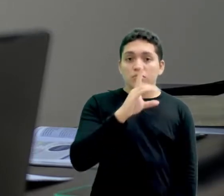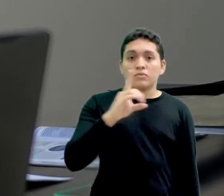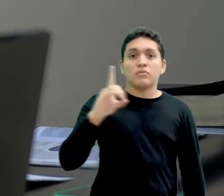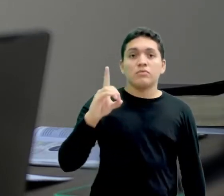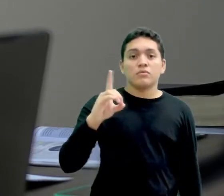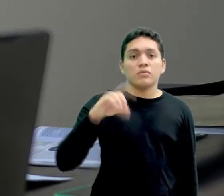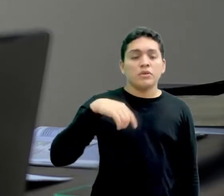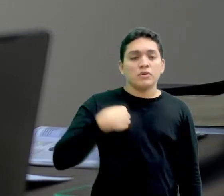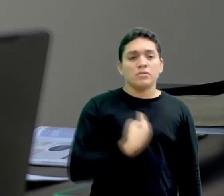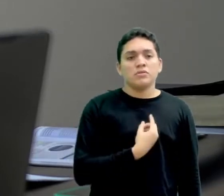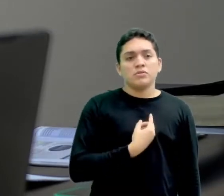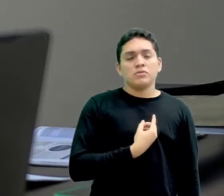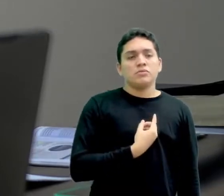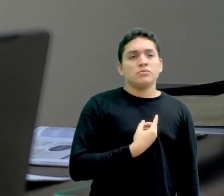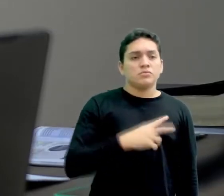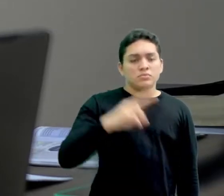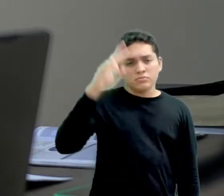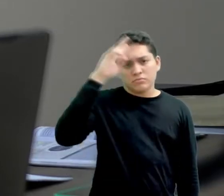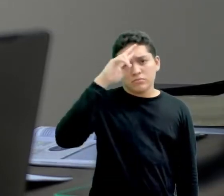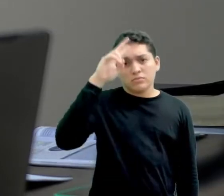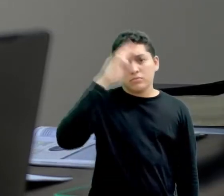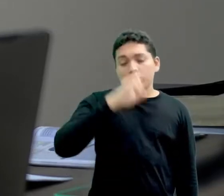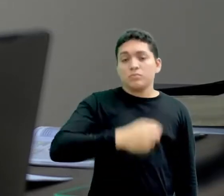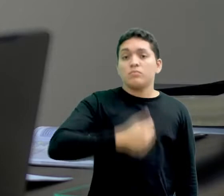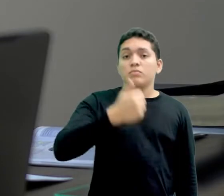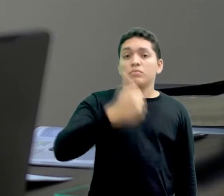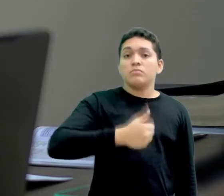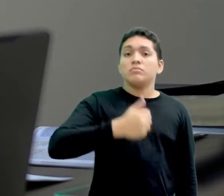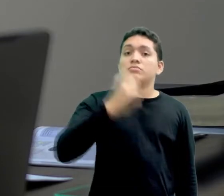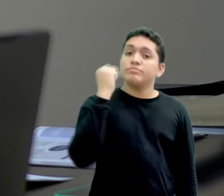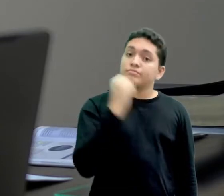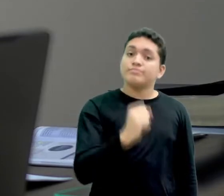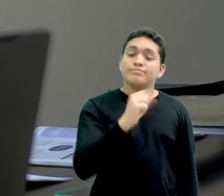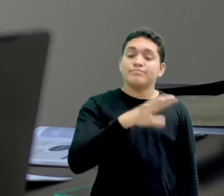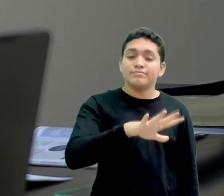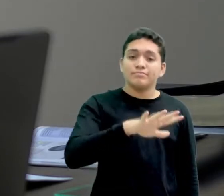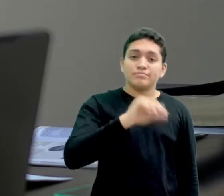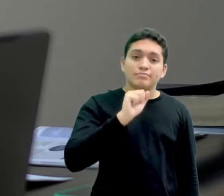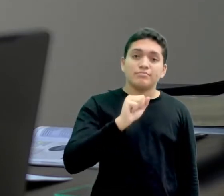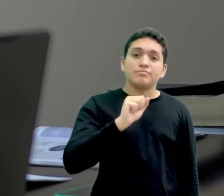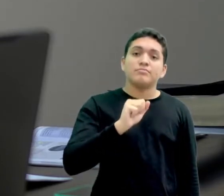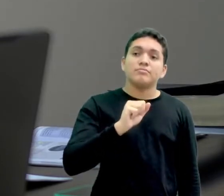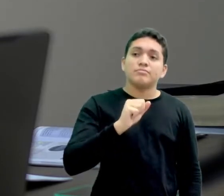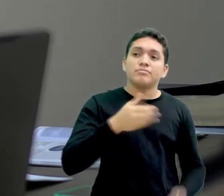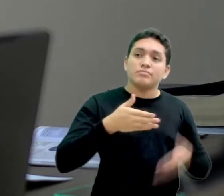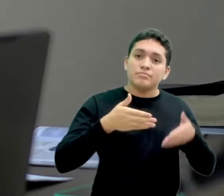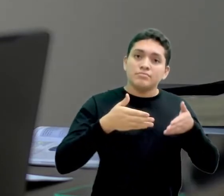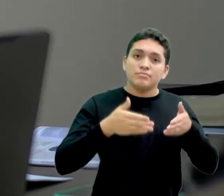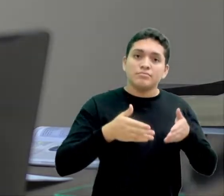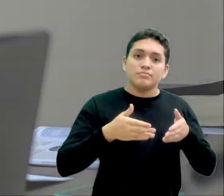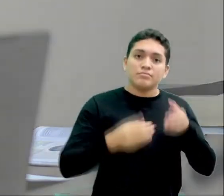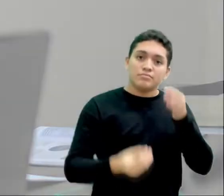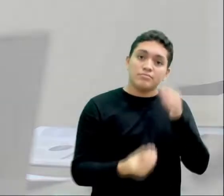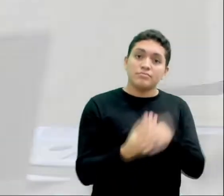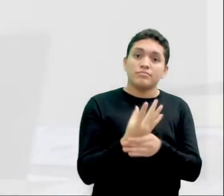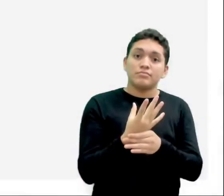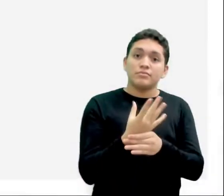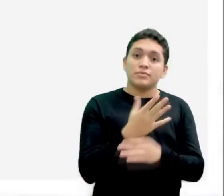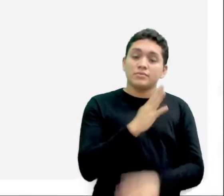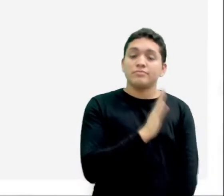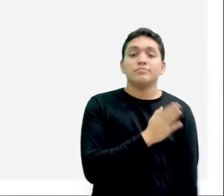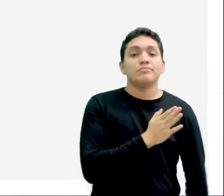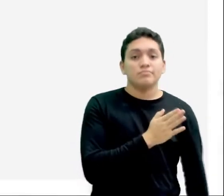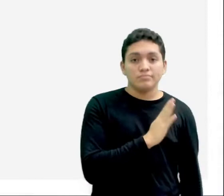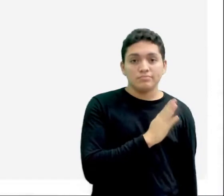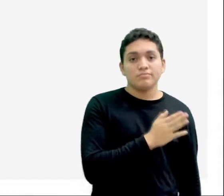não trazer o primeiro homicídio, né, e nasceu justamente no coração,